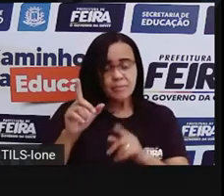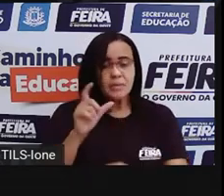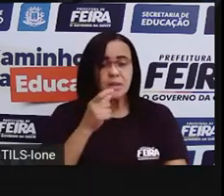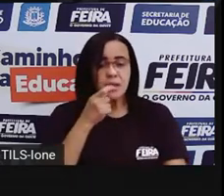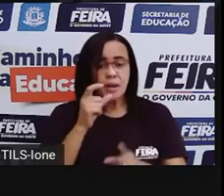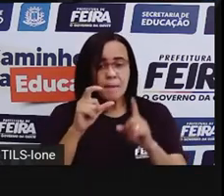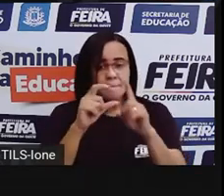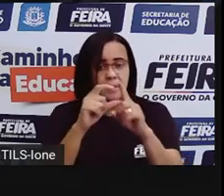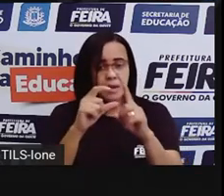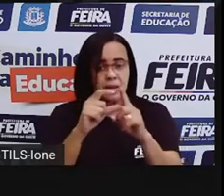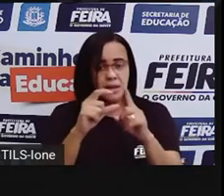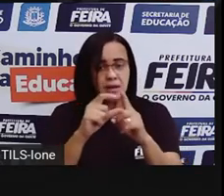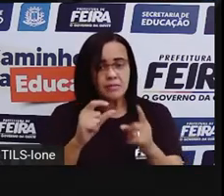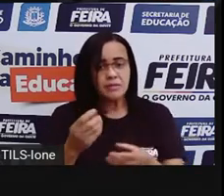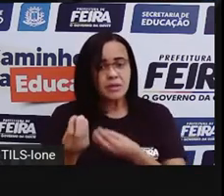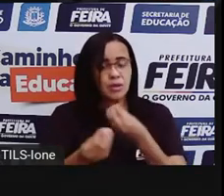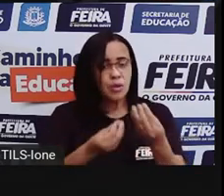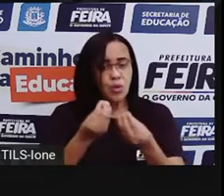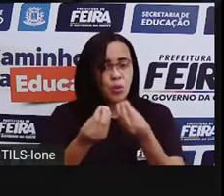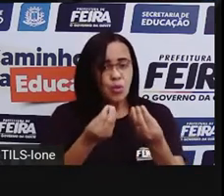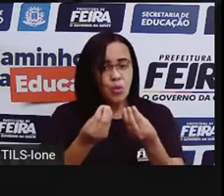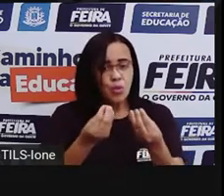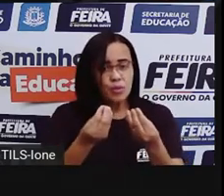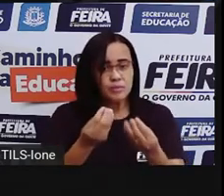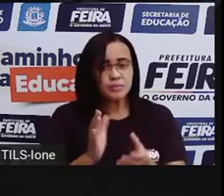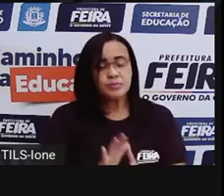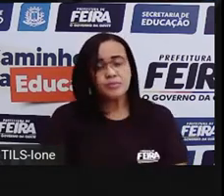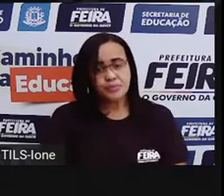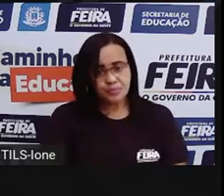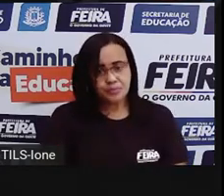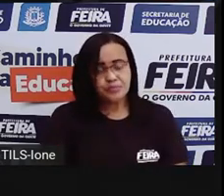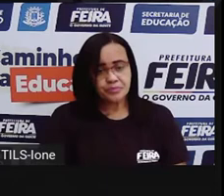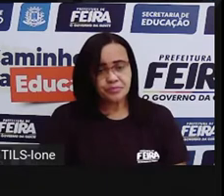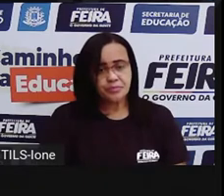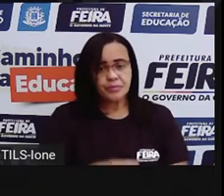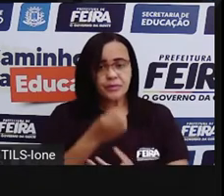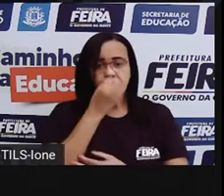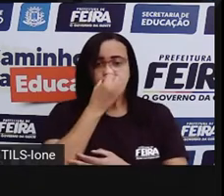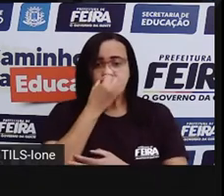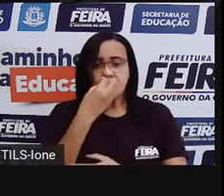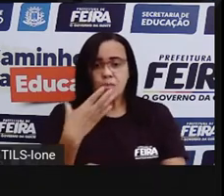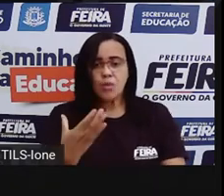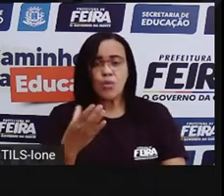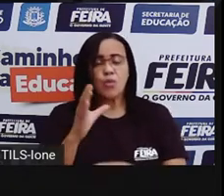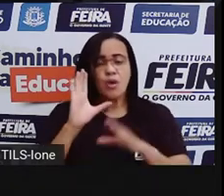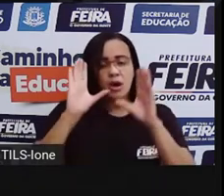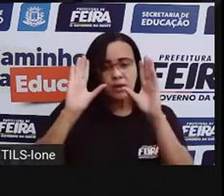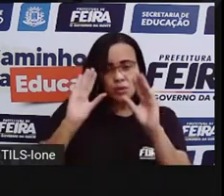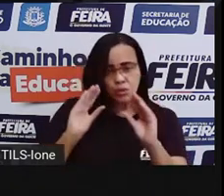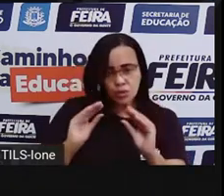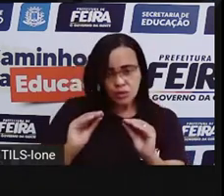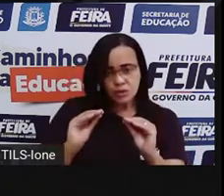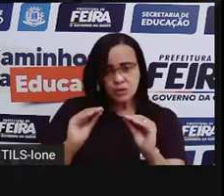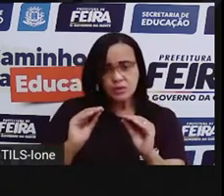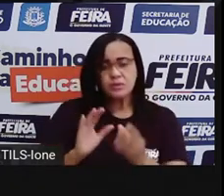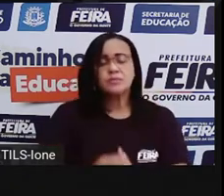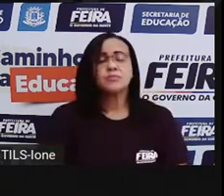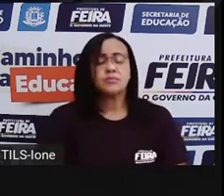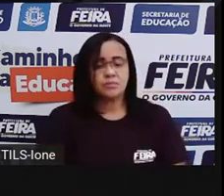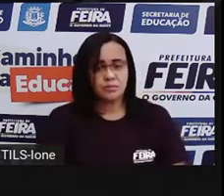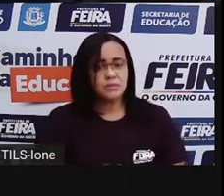noite se fala good night. Good night. Vamos repetir? Good night. Good night